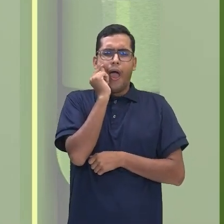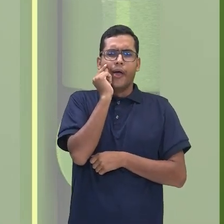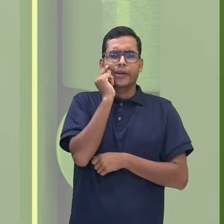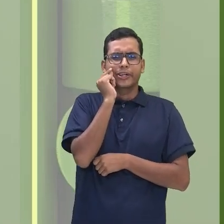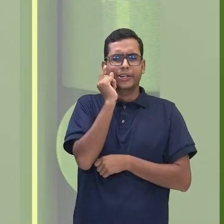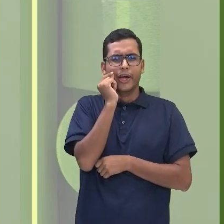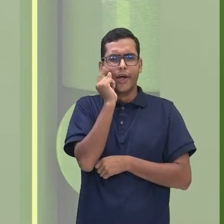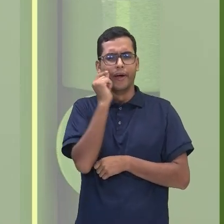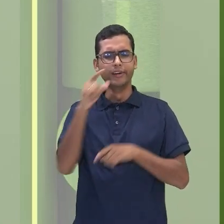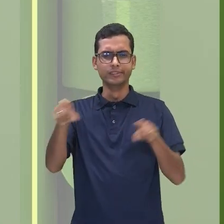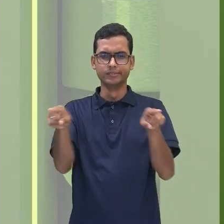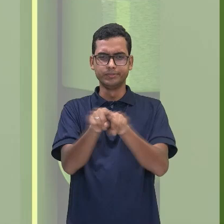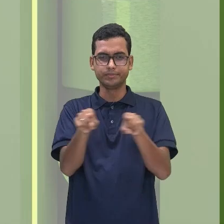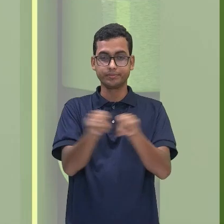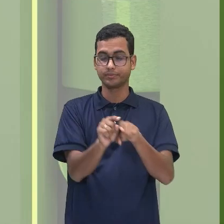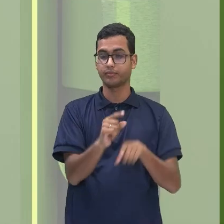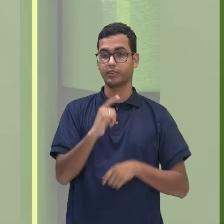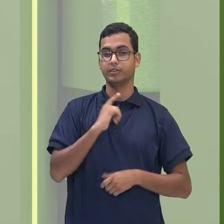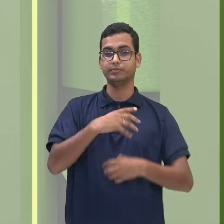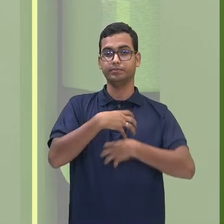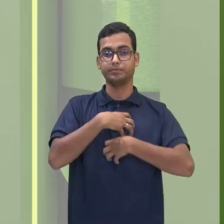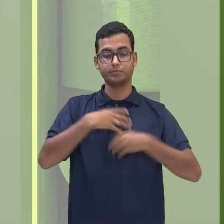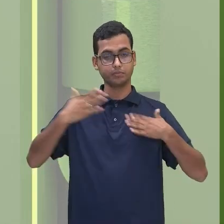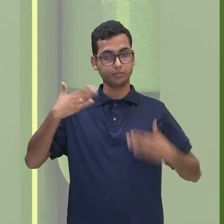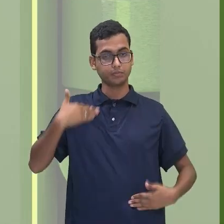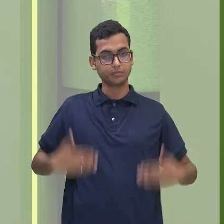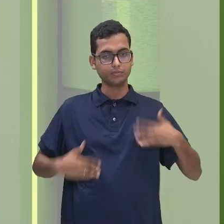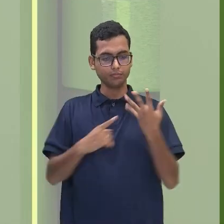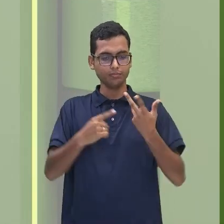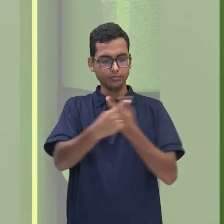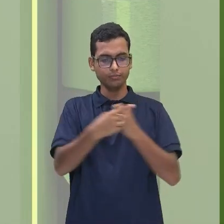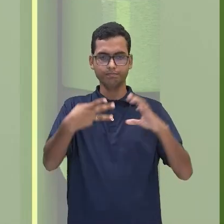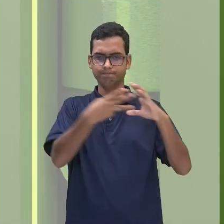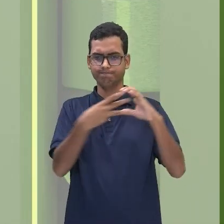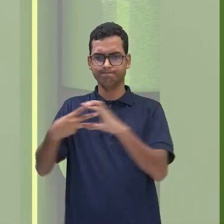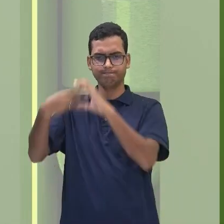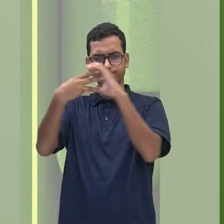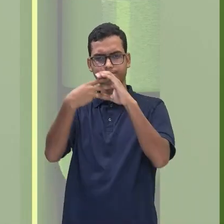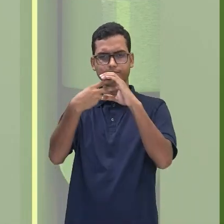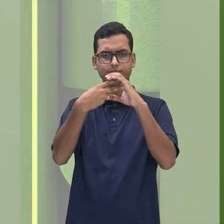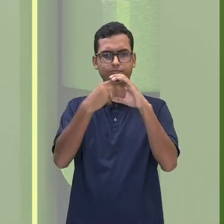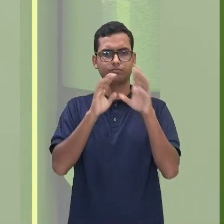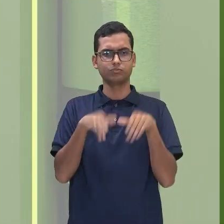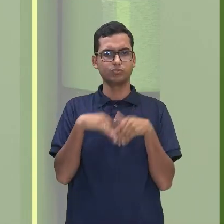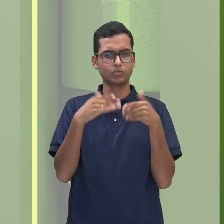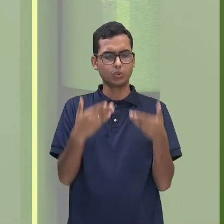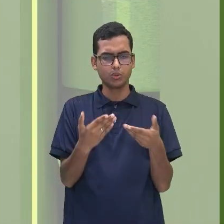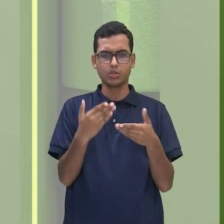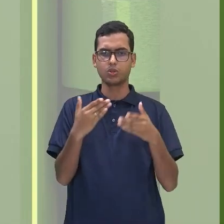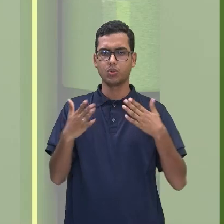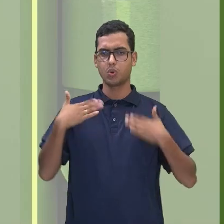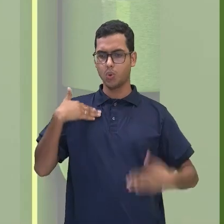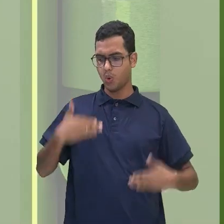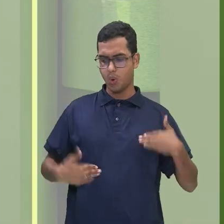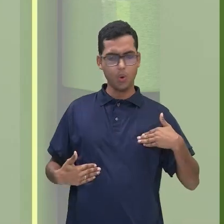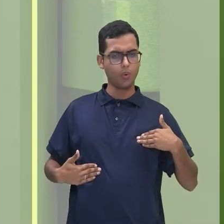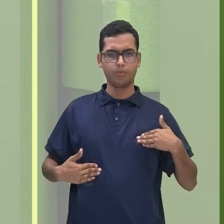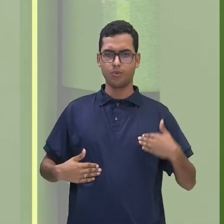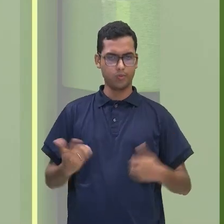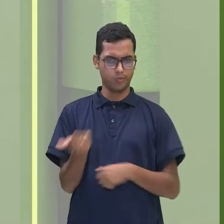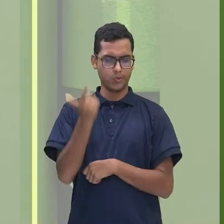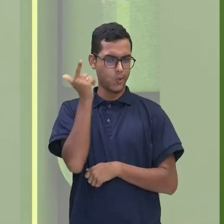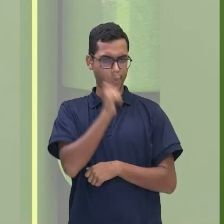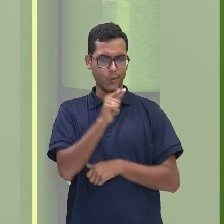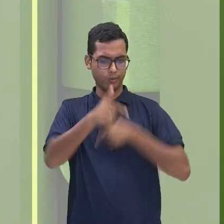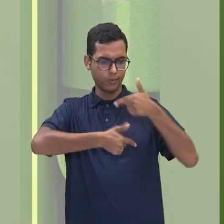que vocês têm que entender é que o nosso corpo é formado por essas milhares de células, e quando elas não funcionam, né, o seu corpo não